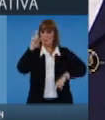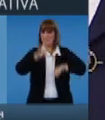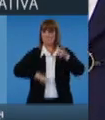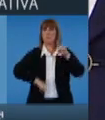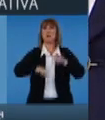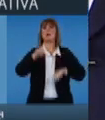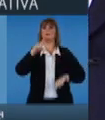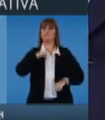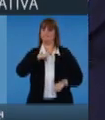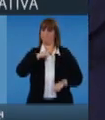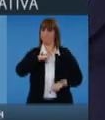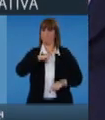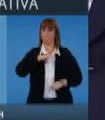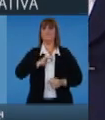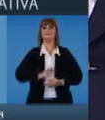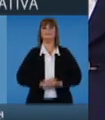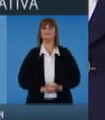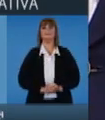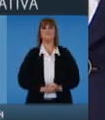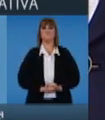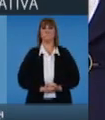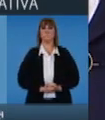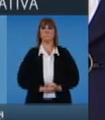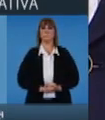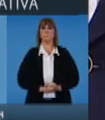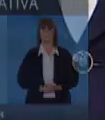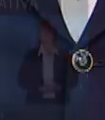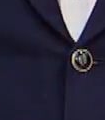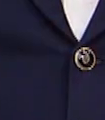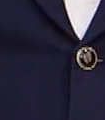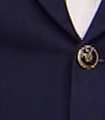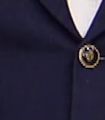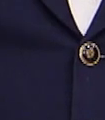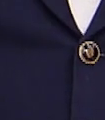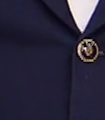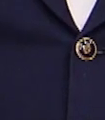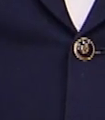Na verdade, não a mim, ao Brasil inteiro.